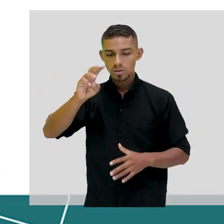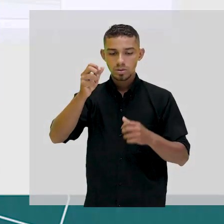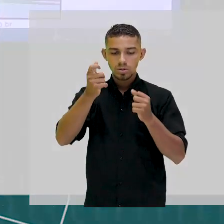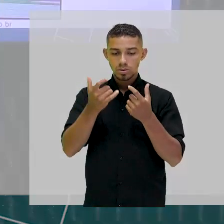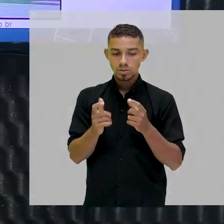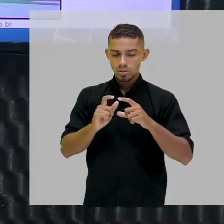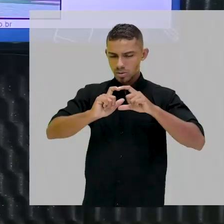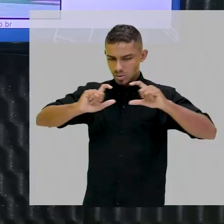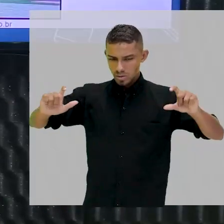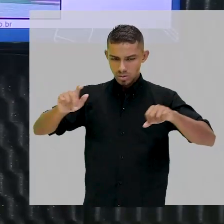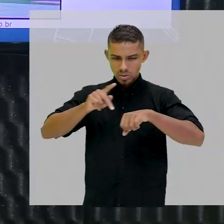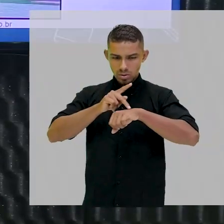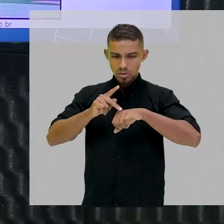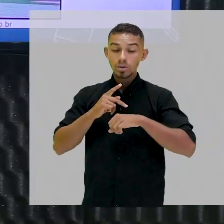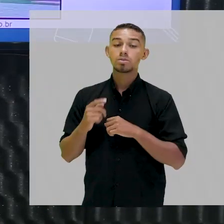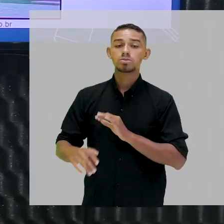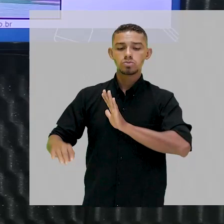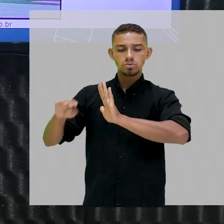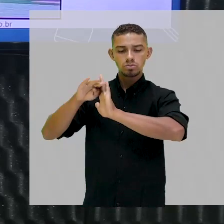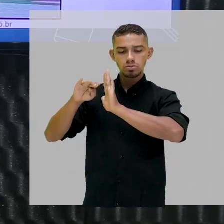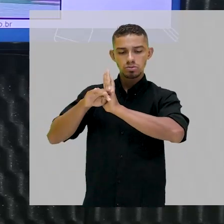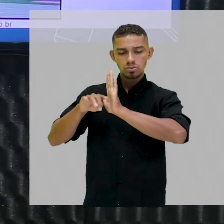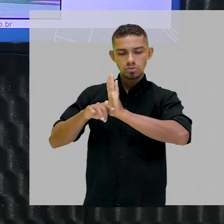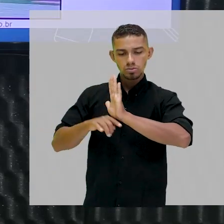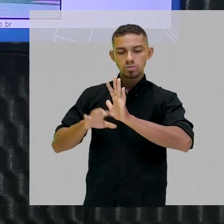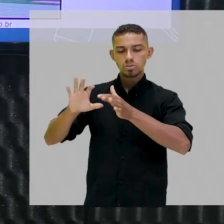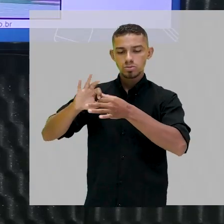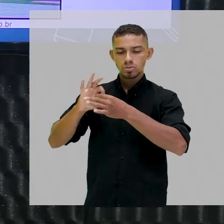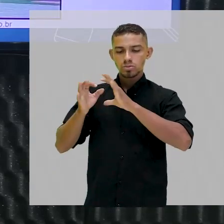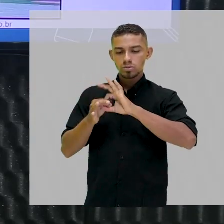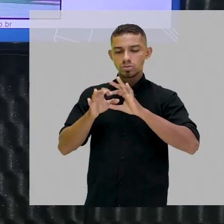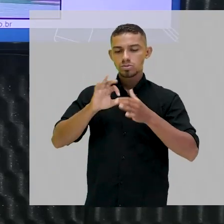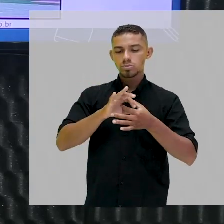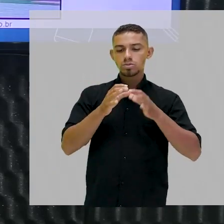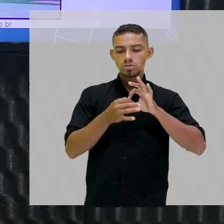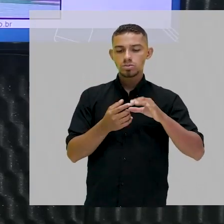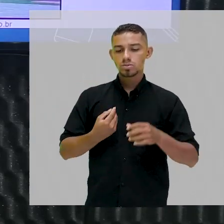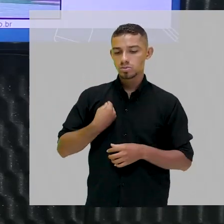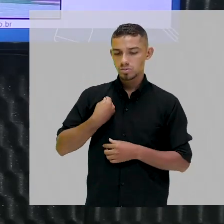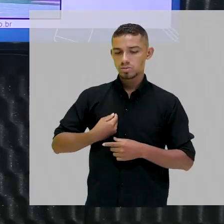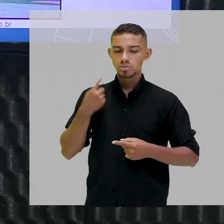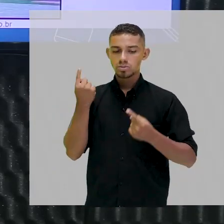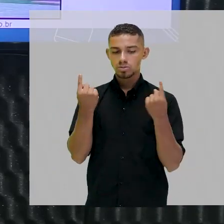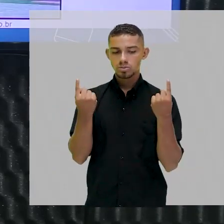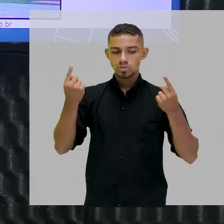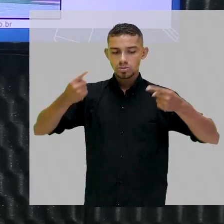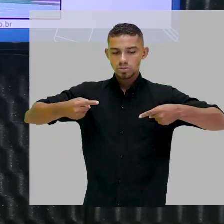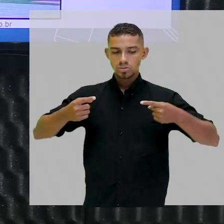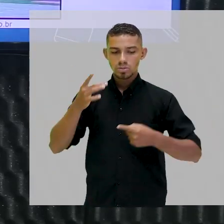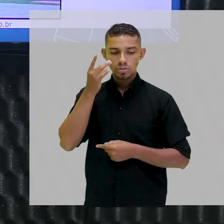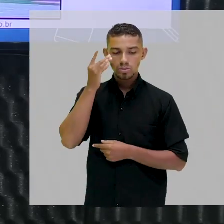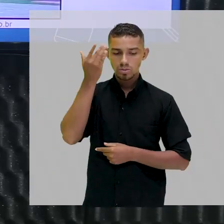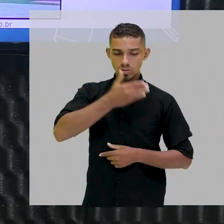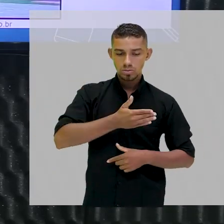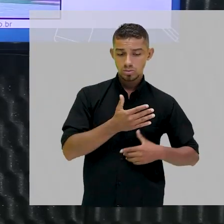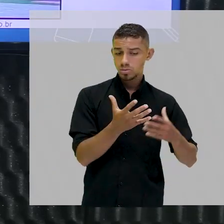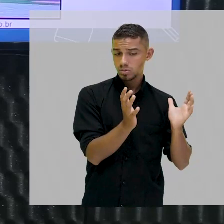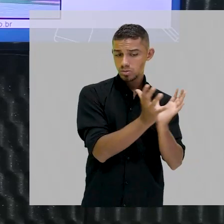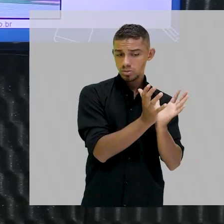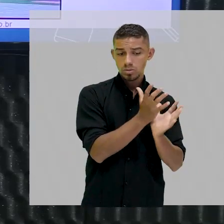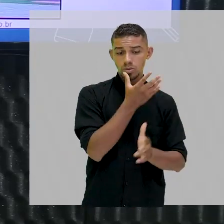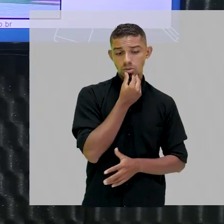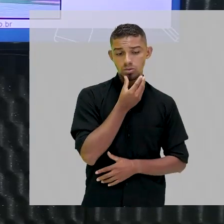negrita aí, ó. O programa olímpico só terá o torneio individual, com provas no masculino e